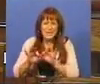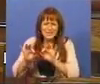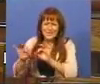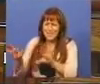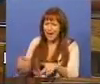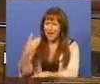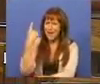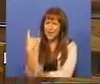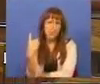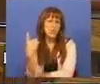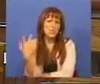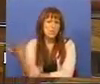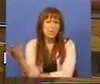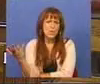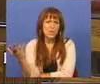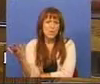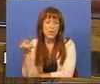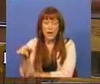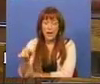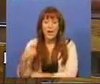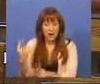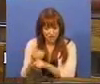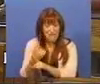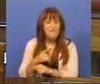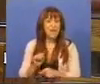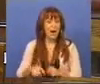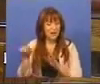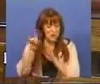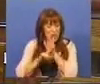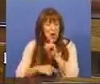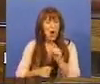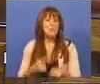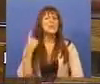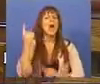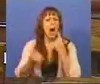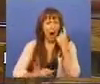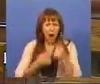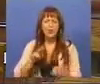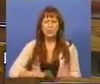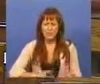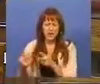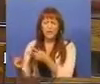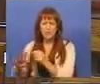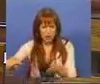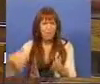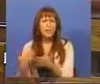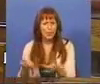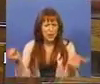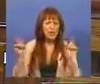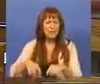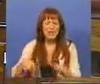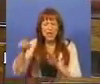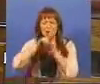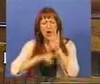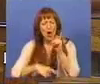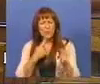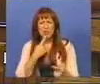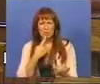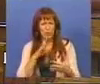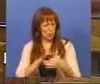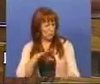unívoco. E são várias essas normas, e incluindo algumas das alterações propostas, têm normas que